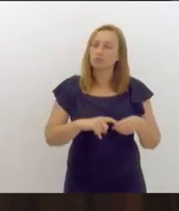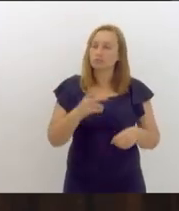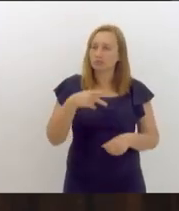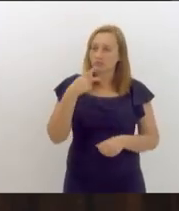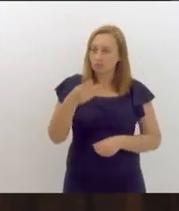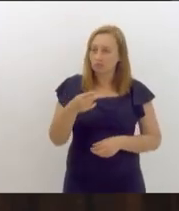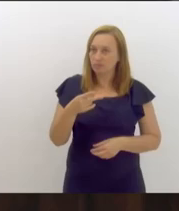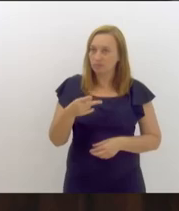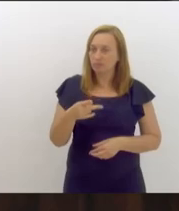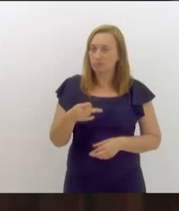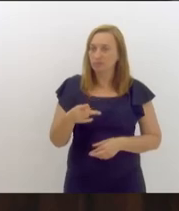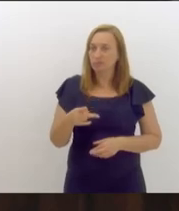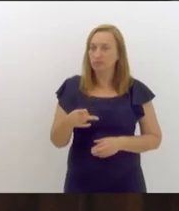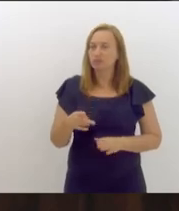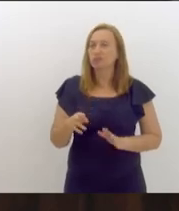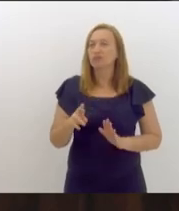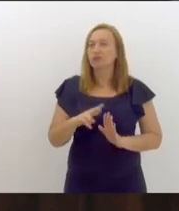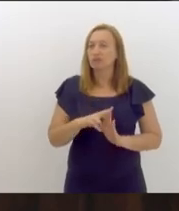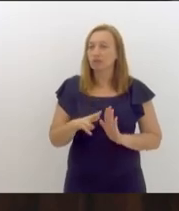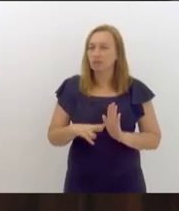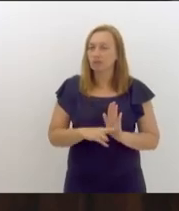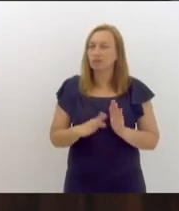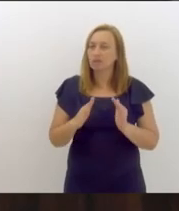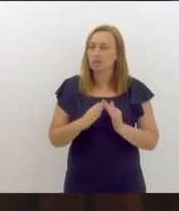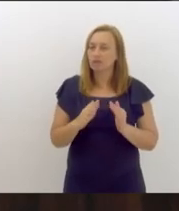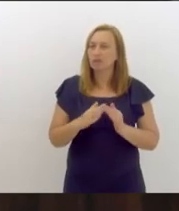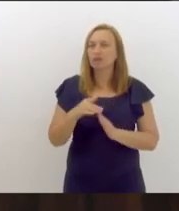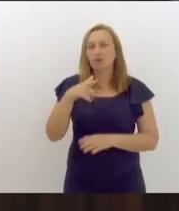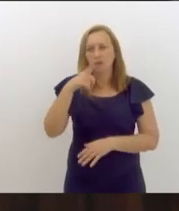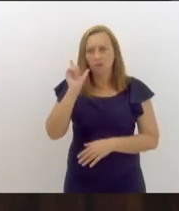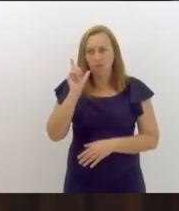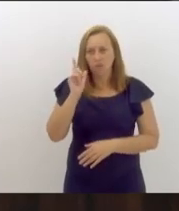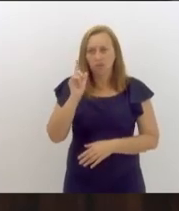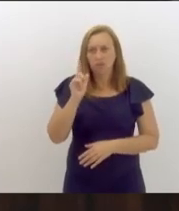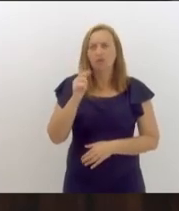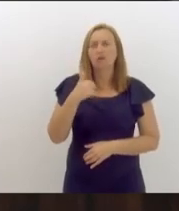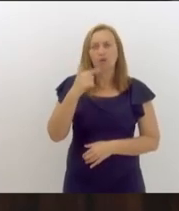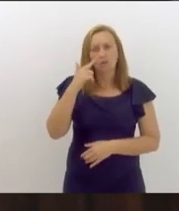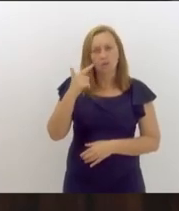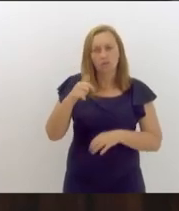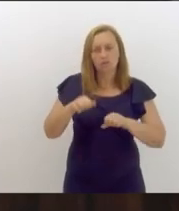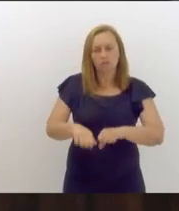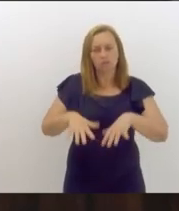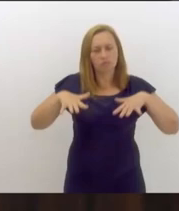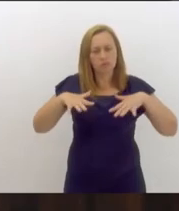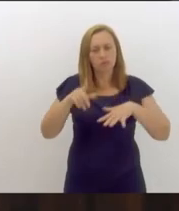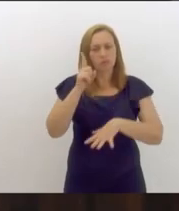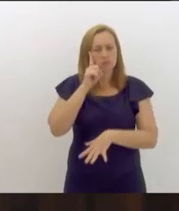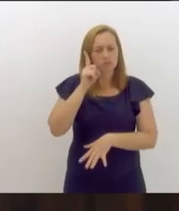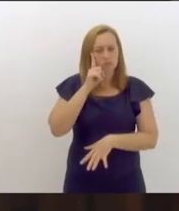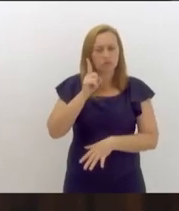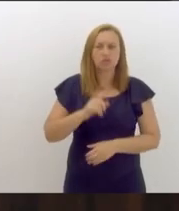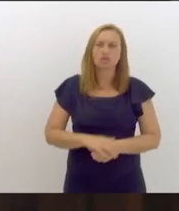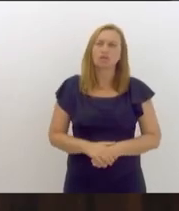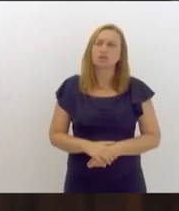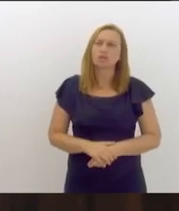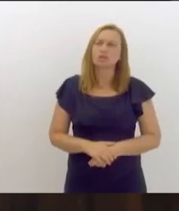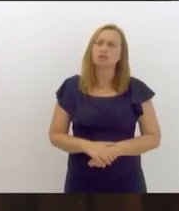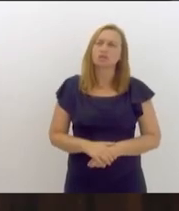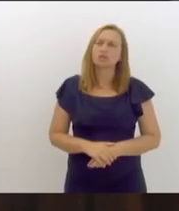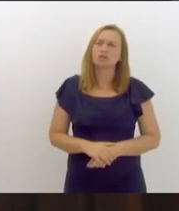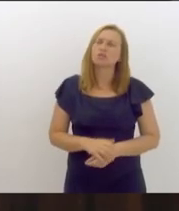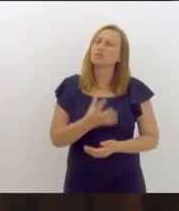vale o Regimento Interno ontem aqui eu estava em plenário como todo dia estou e foi